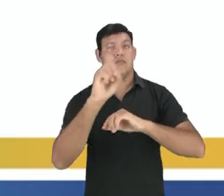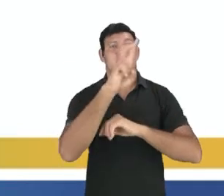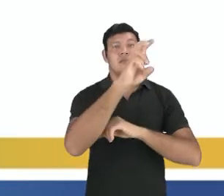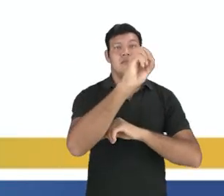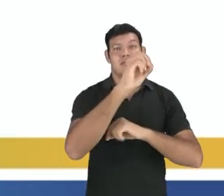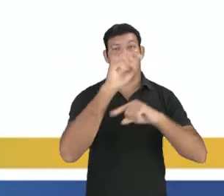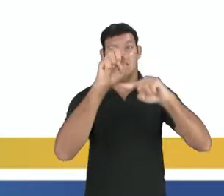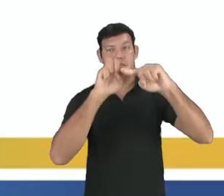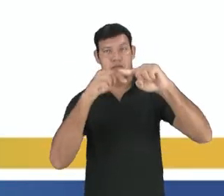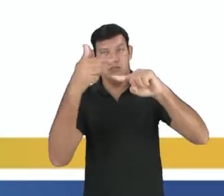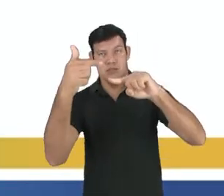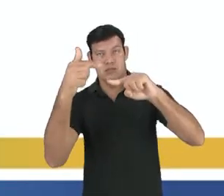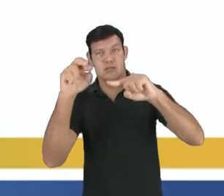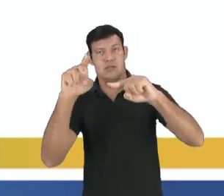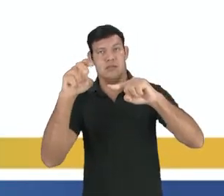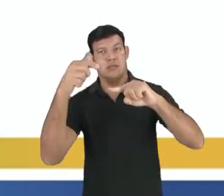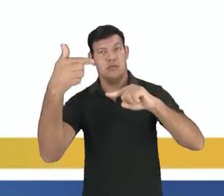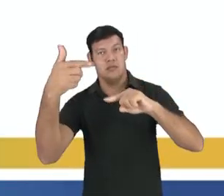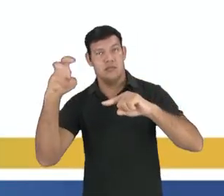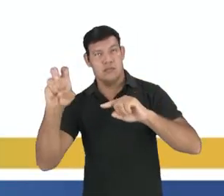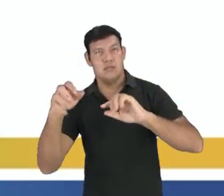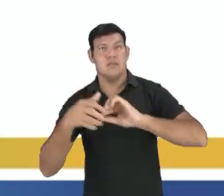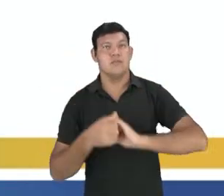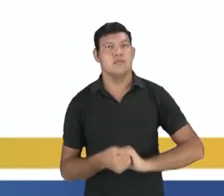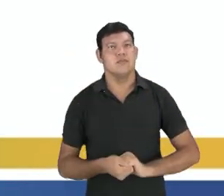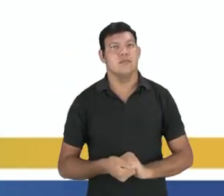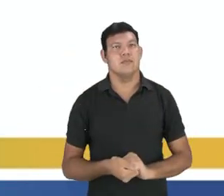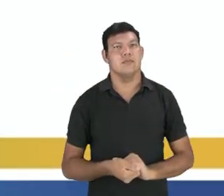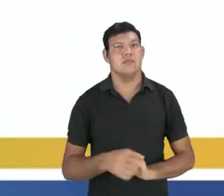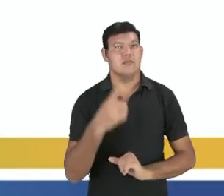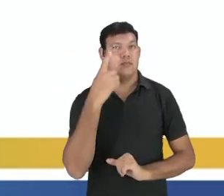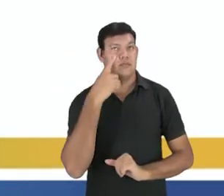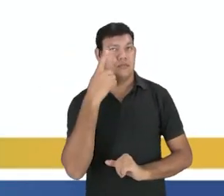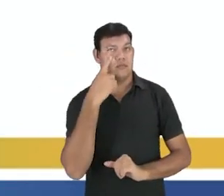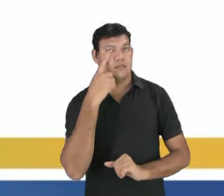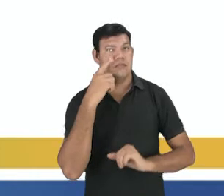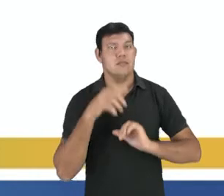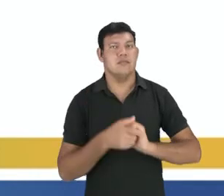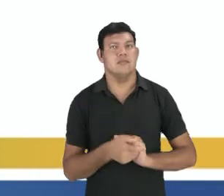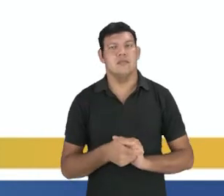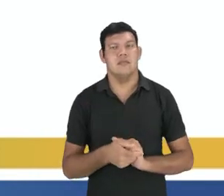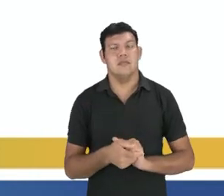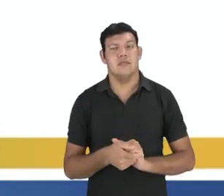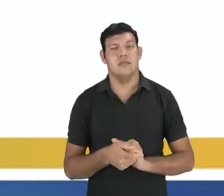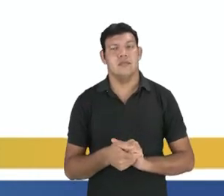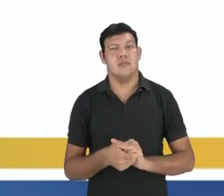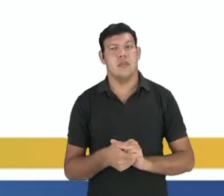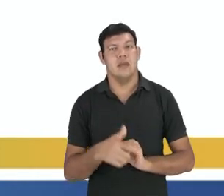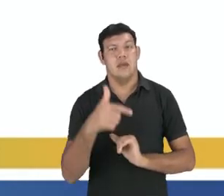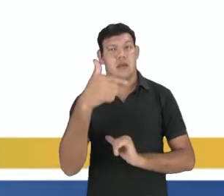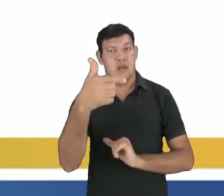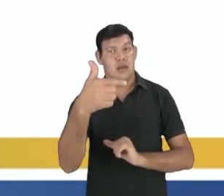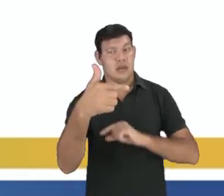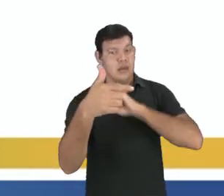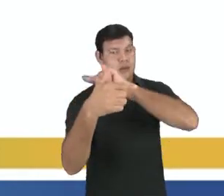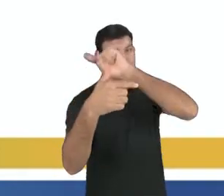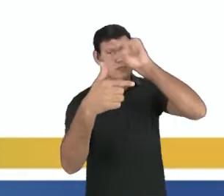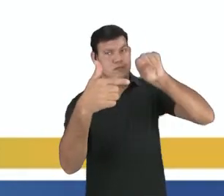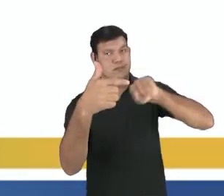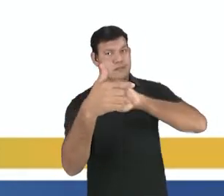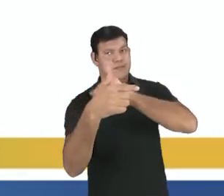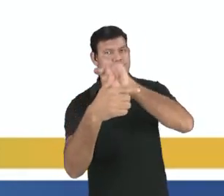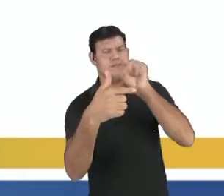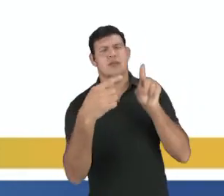10, e 50 dividido por 2 deu 25. Aí aqui eu marquei o 2. Por que eu marquei o 2? Porque esse